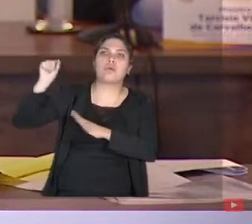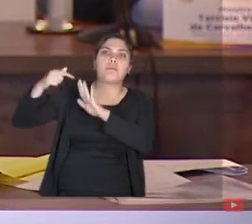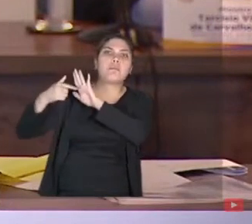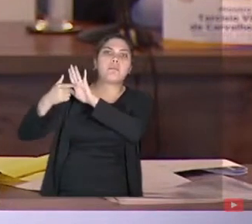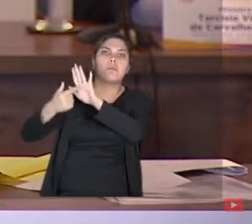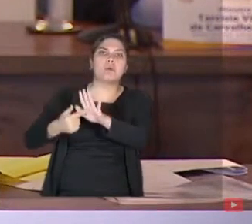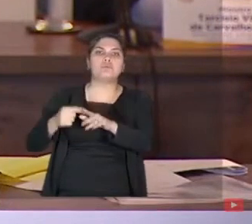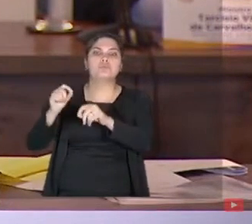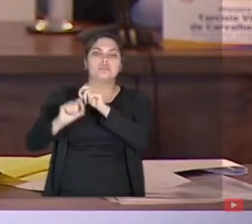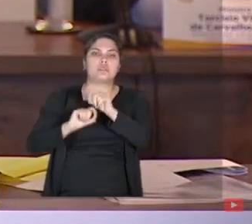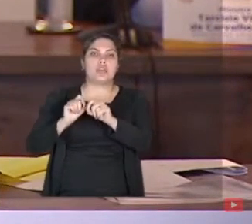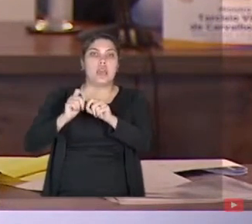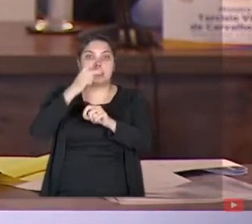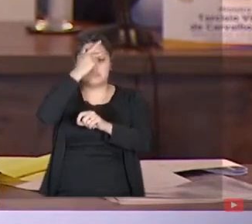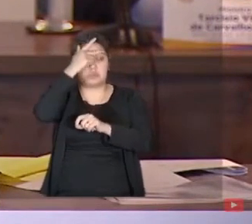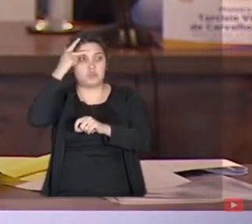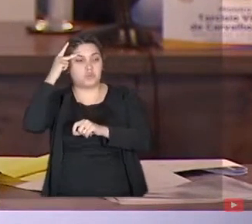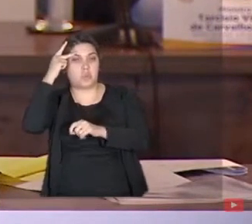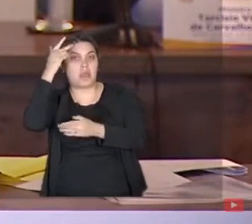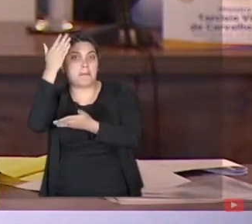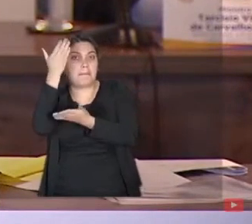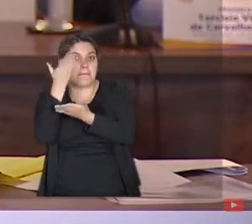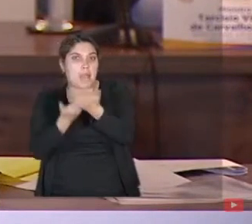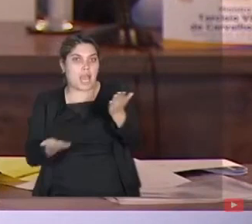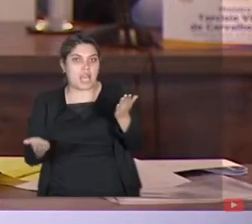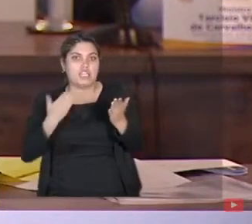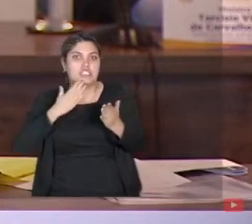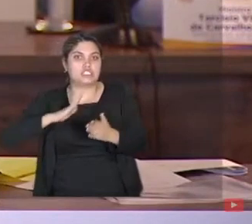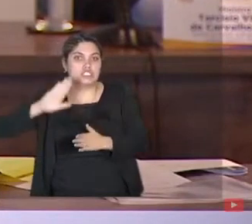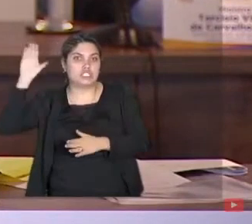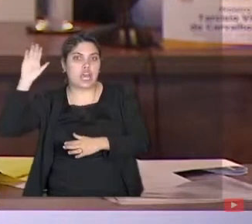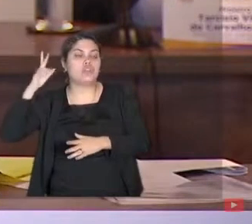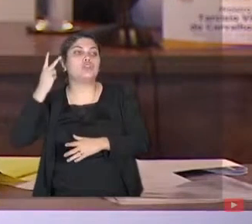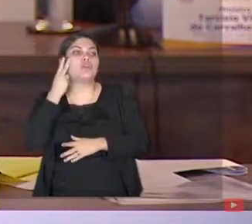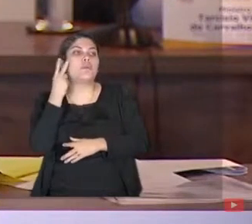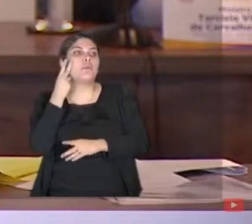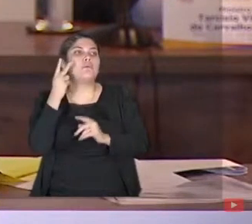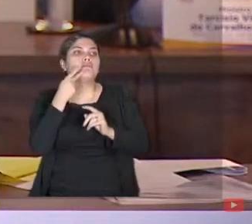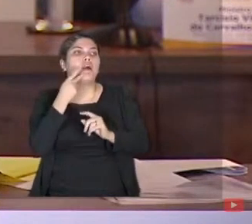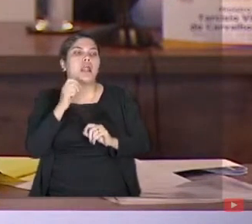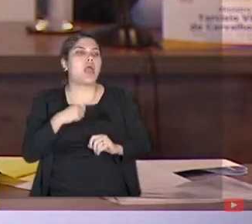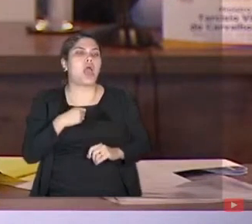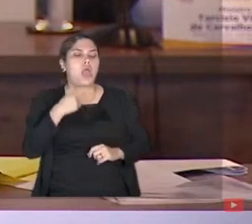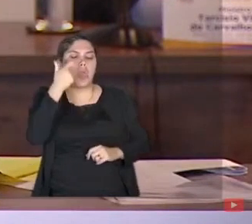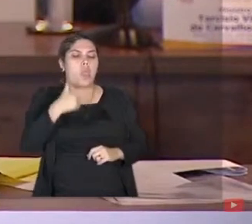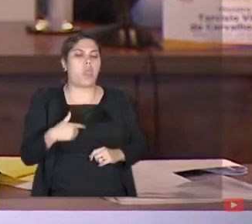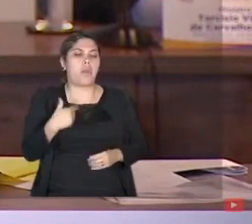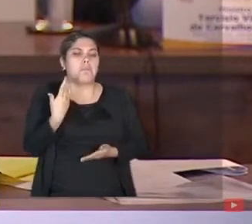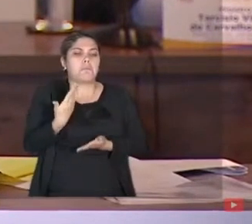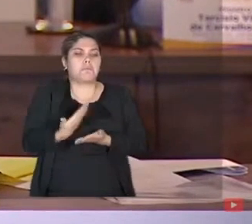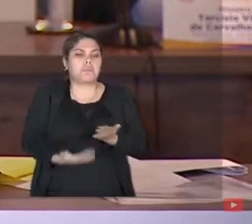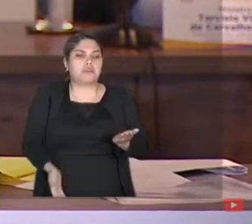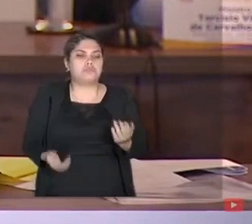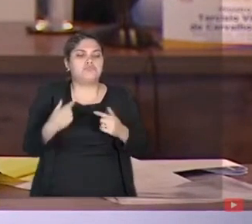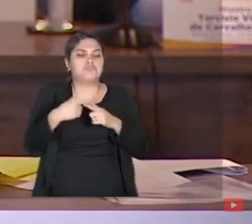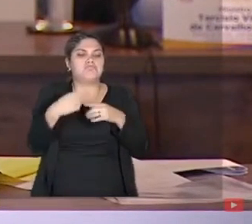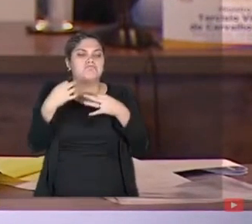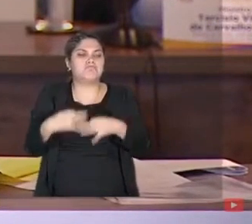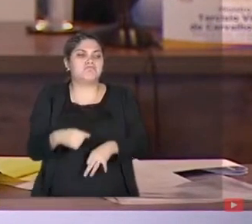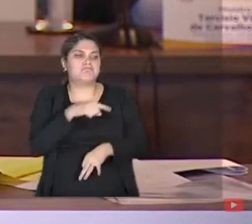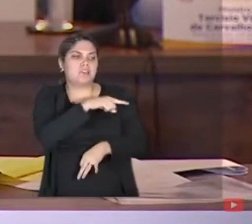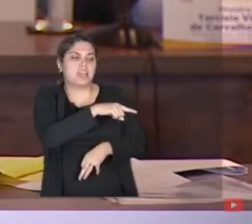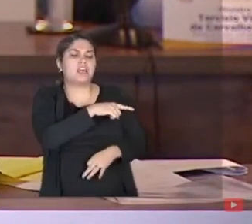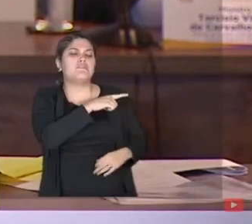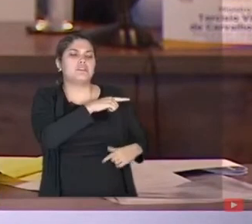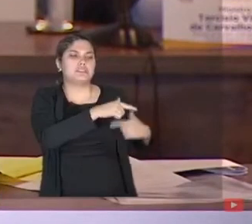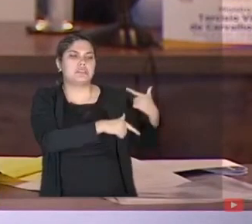os candidatos derrotados geralmente não dizem eu perdi legitimamente, o outro candidato